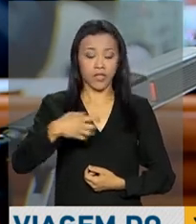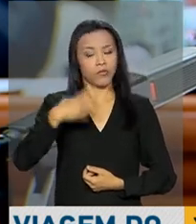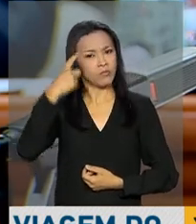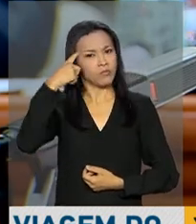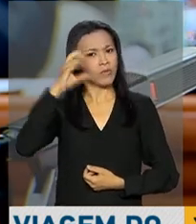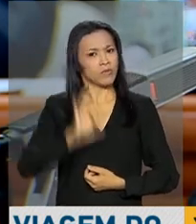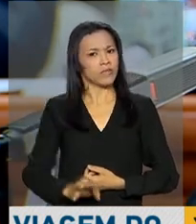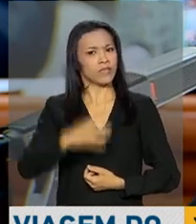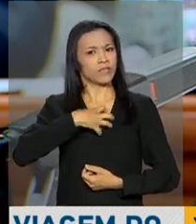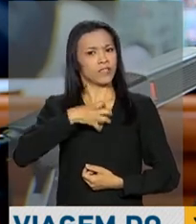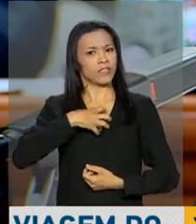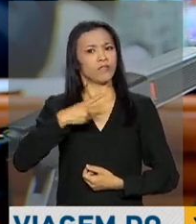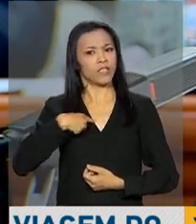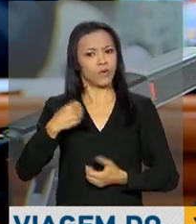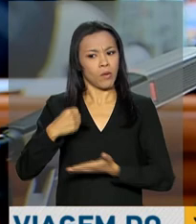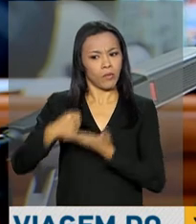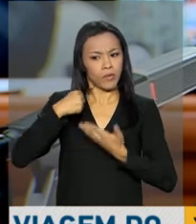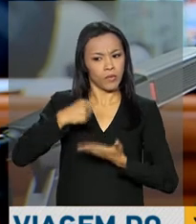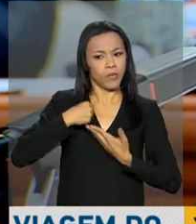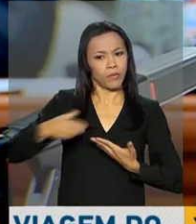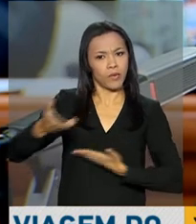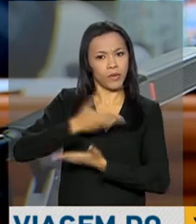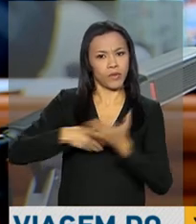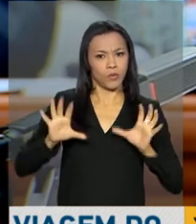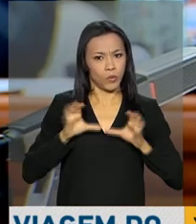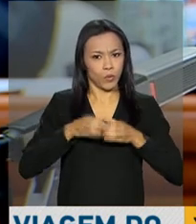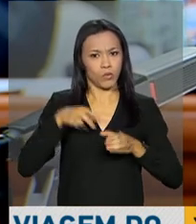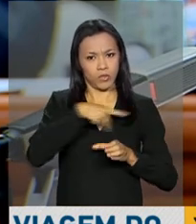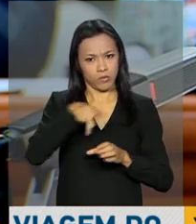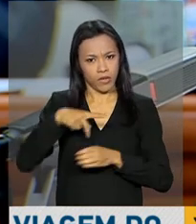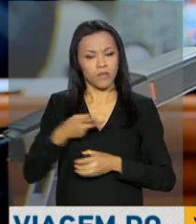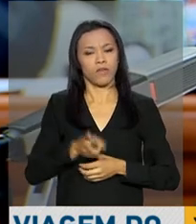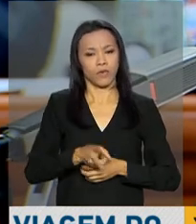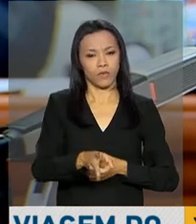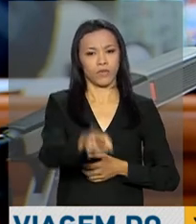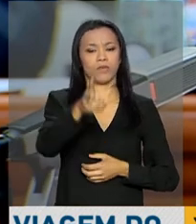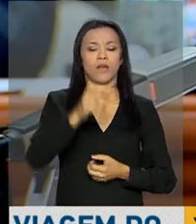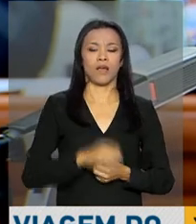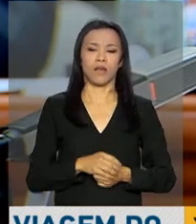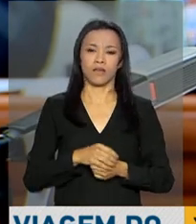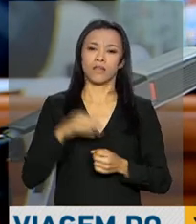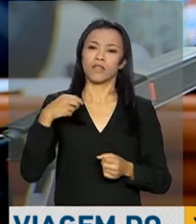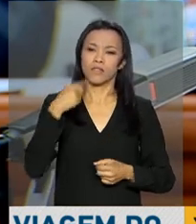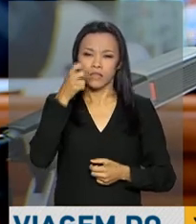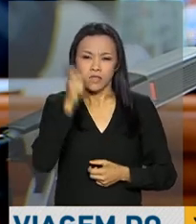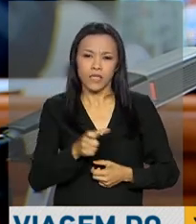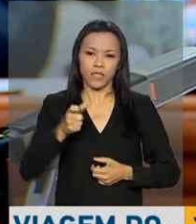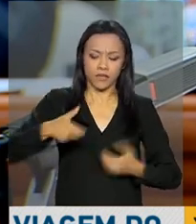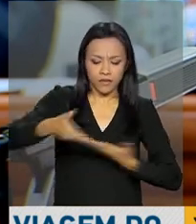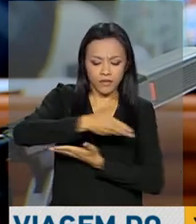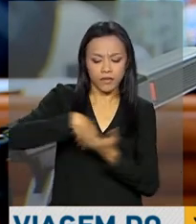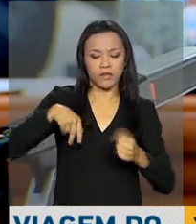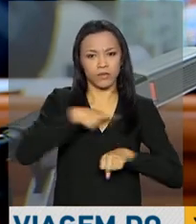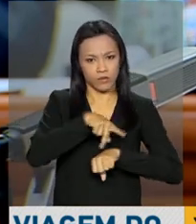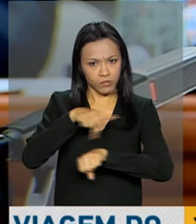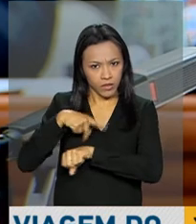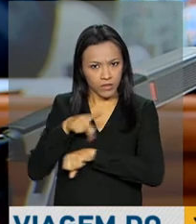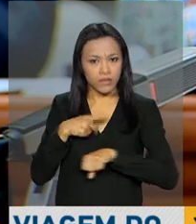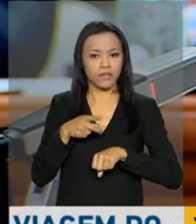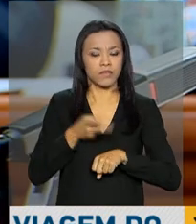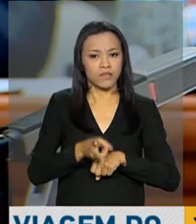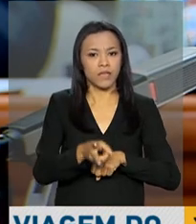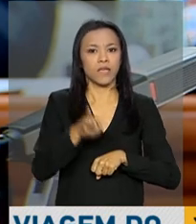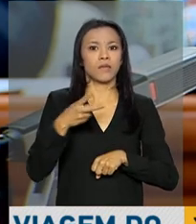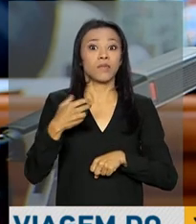convicto de que a cooperação no BRICS continuará a serviço de nossos interesses e aspirações, com